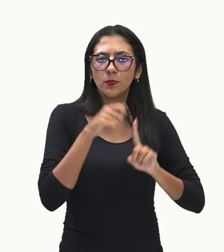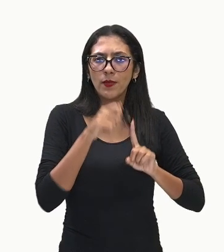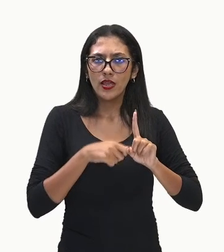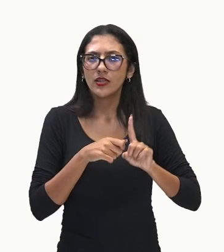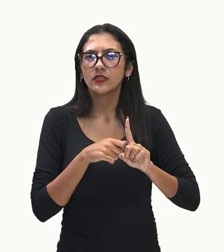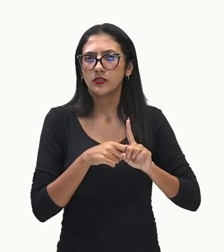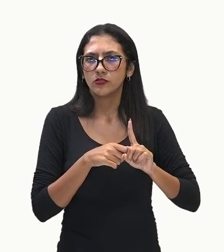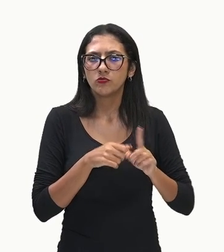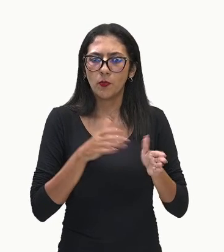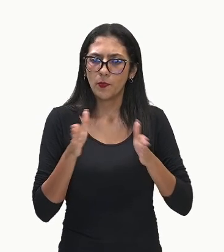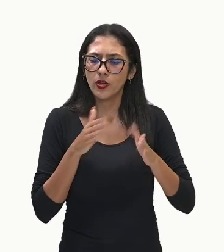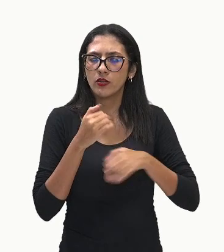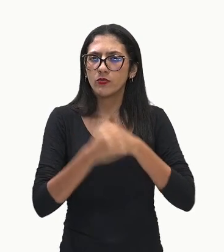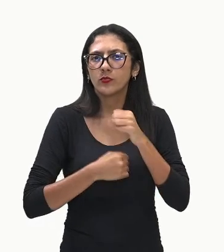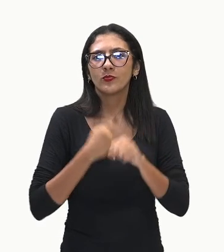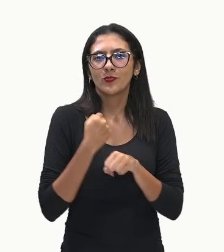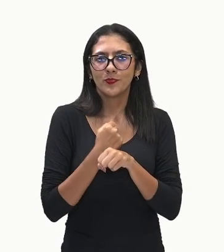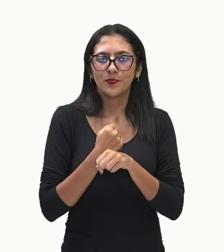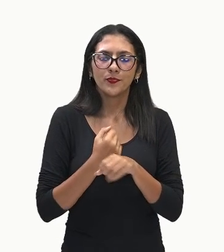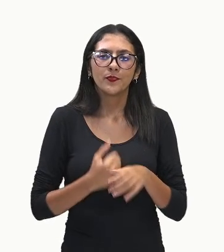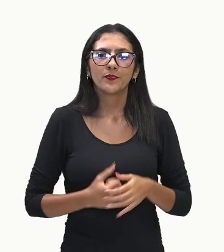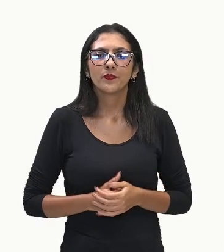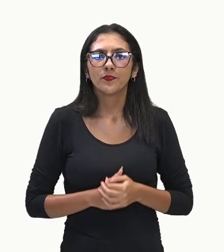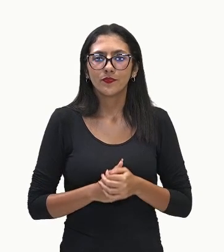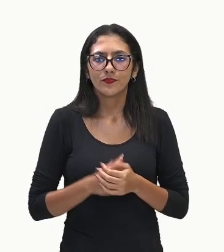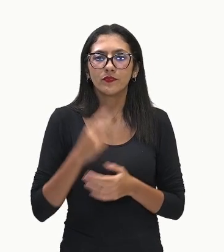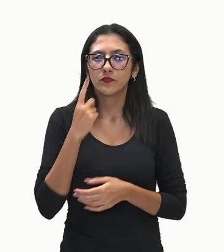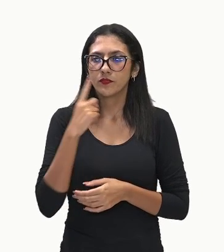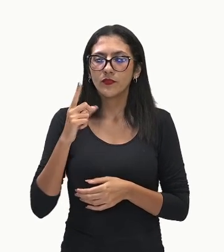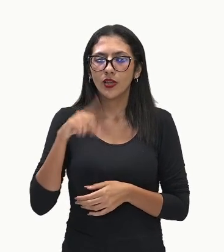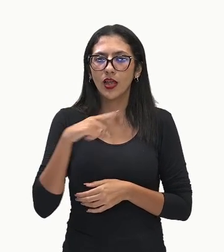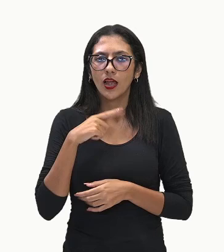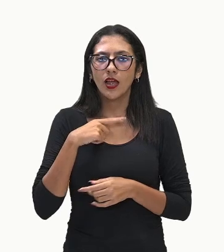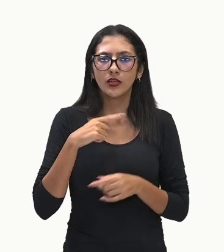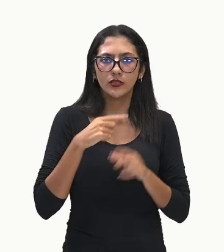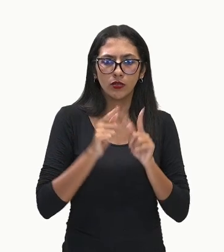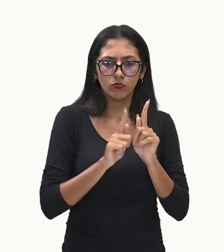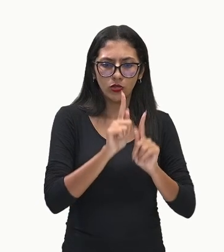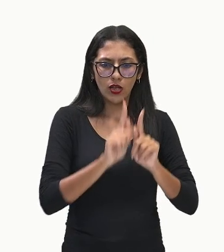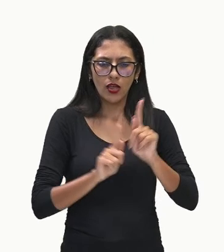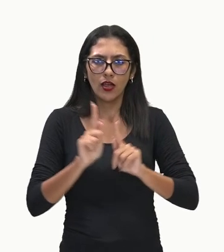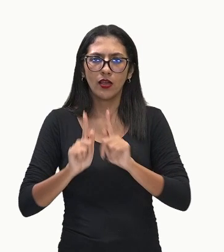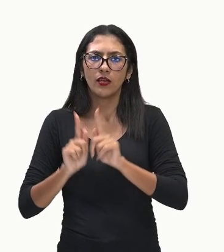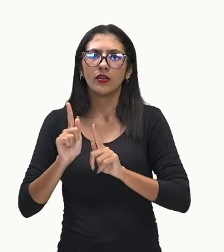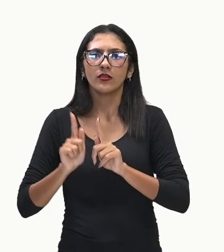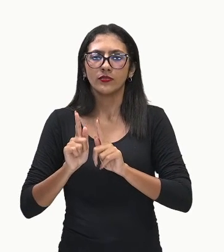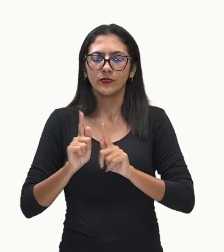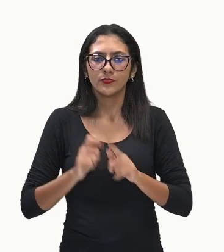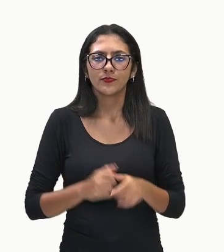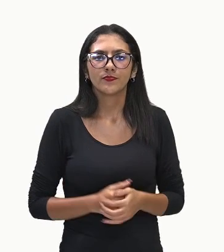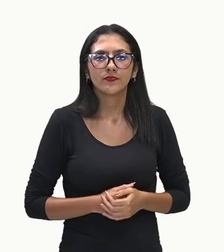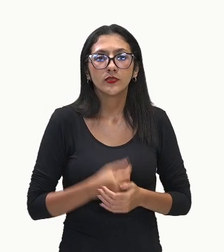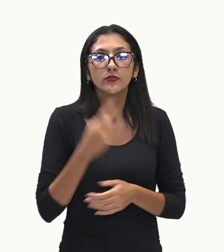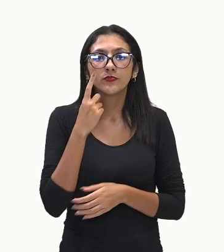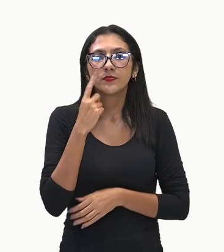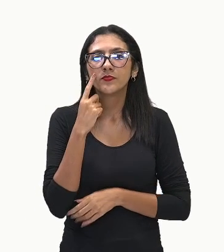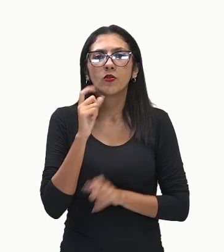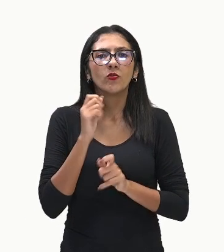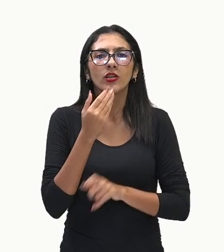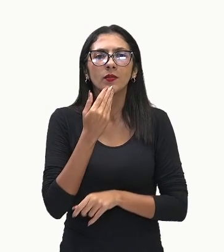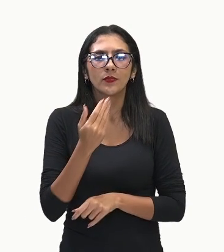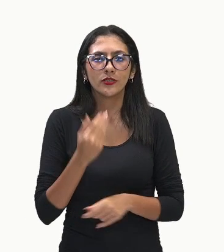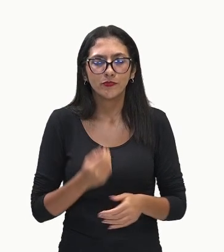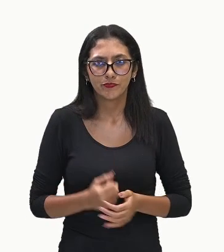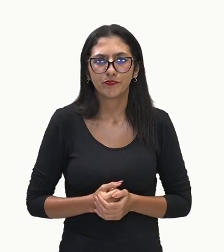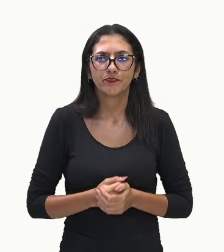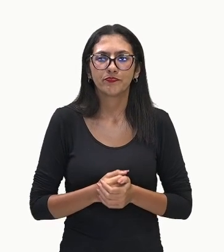horizontal. Beleza. É um gráfico, né, de colunas. Vamos para o comando. De acordo com